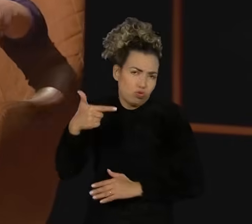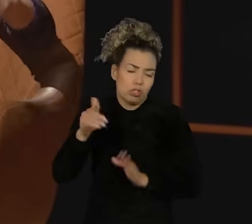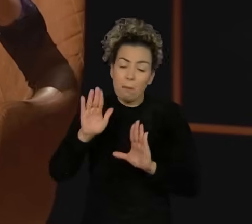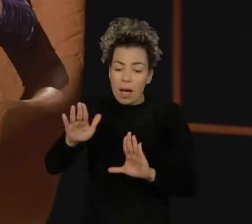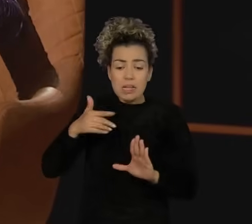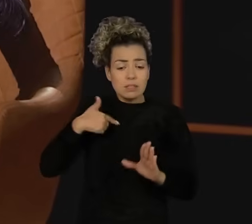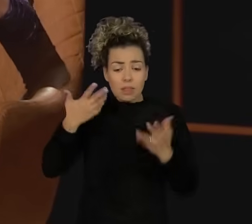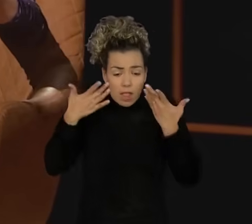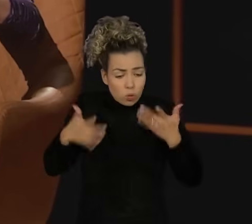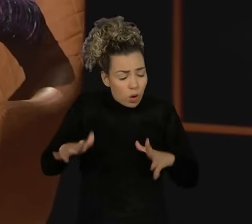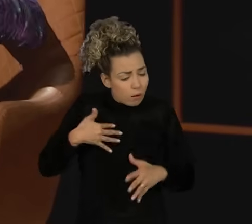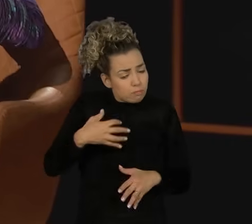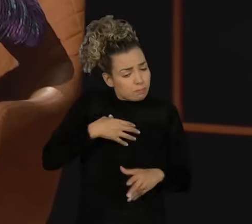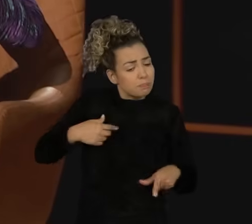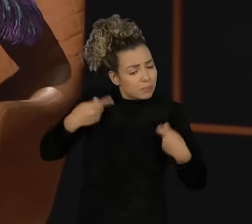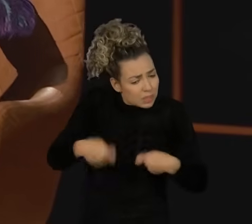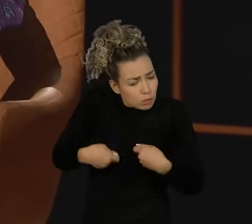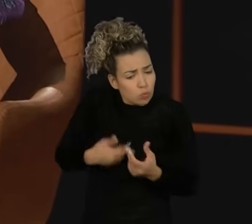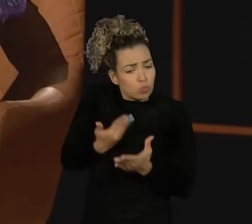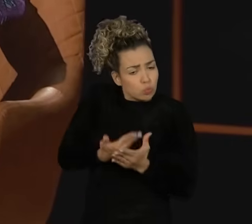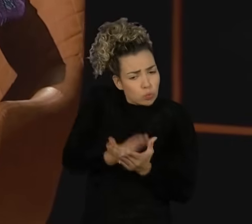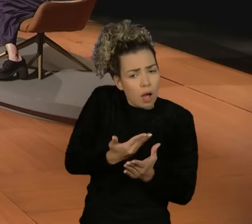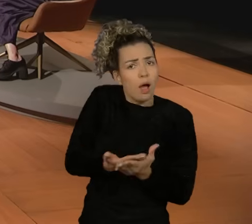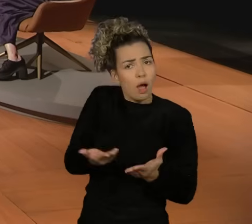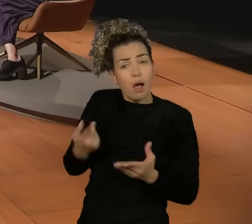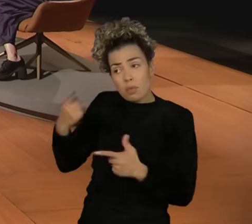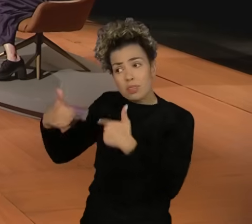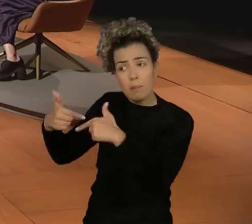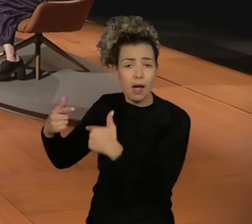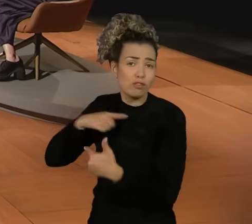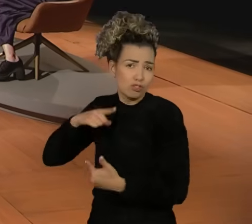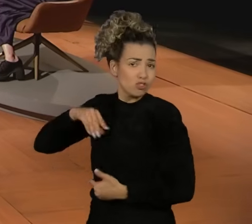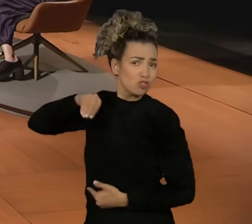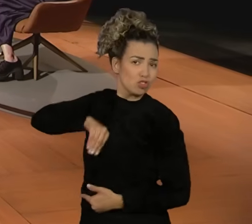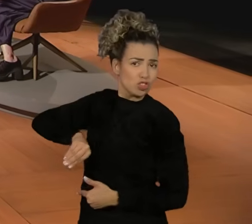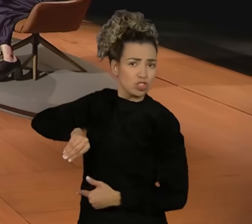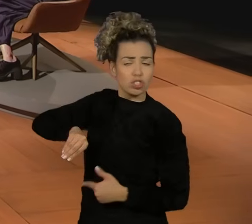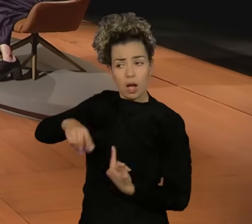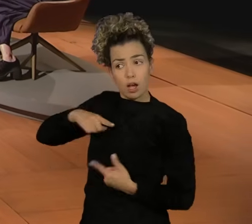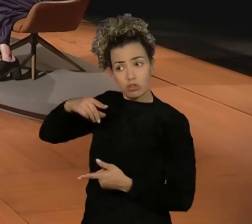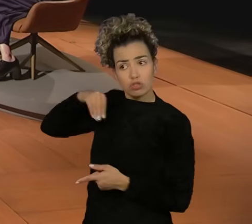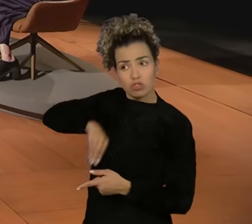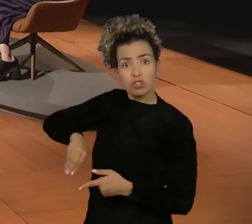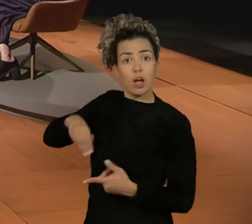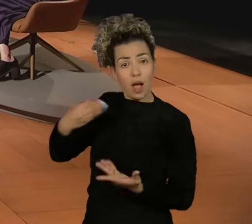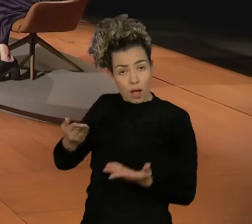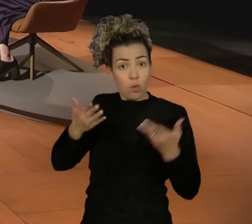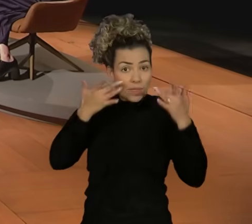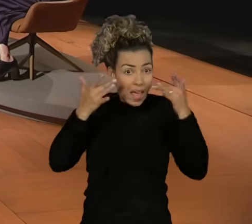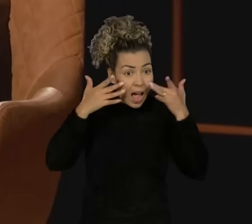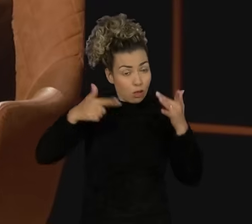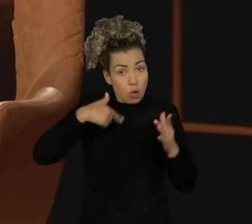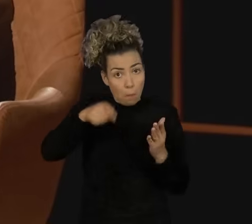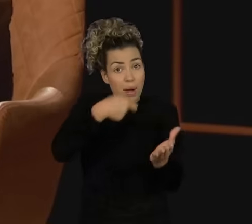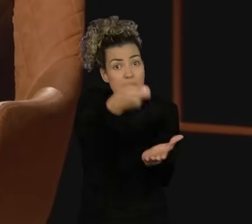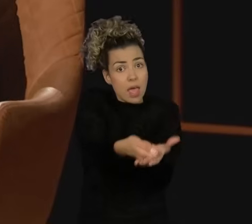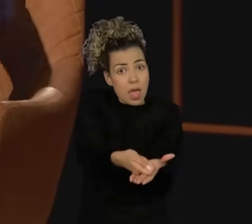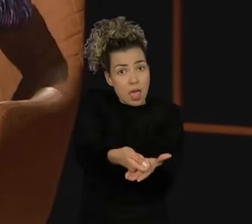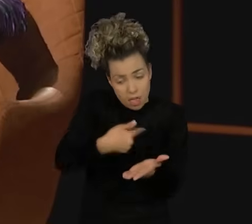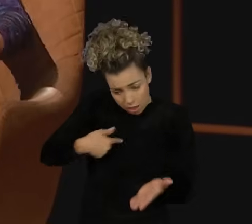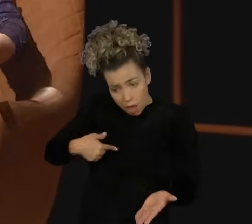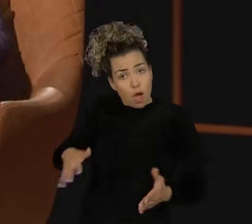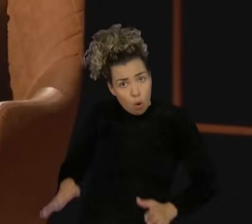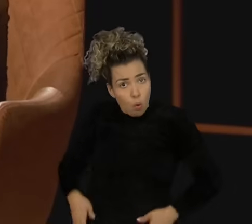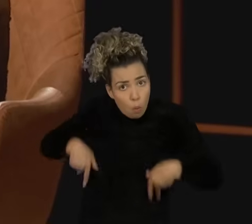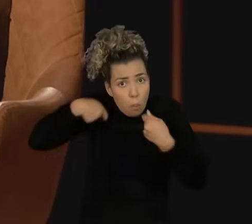lá ganhando meu dinheirinho com o meu trabalho, eu falei, eu banquei a peça. Eu fui a produtora, eu